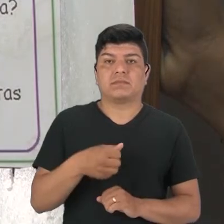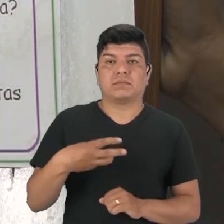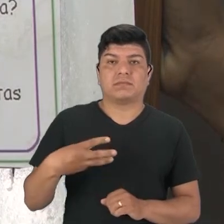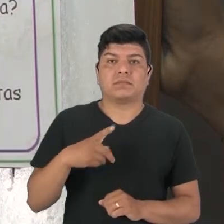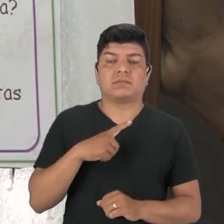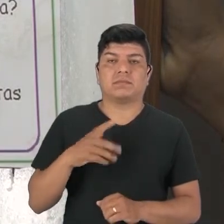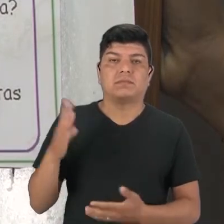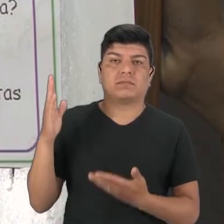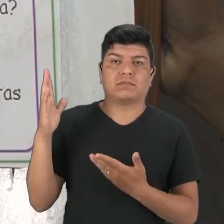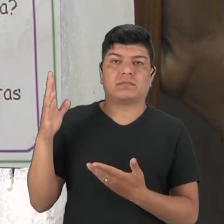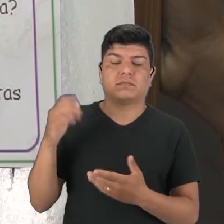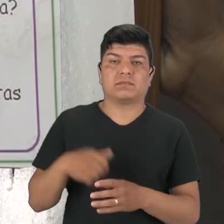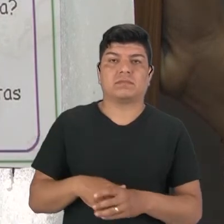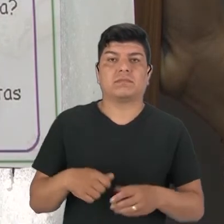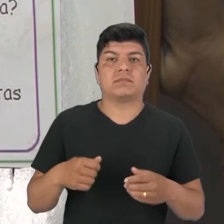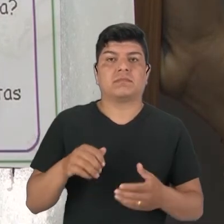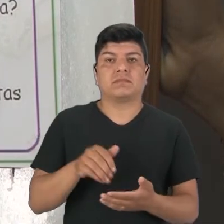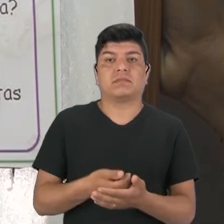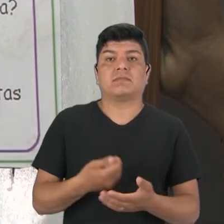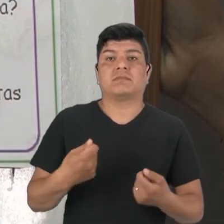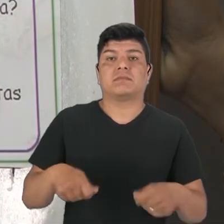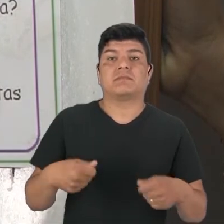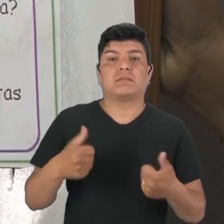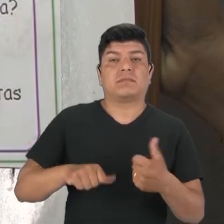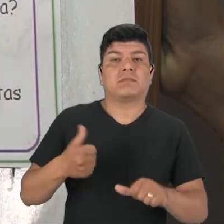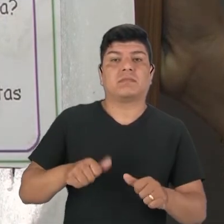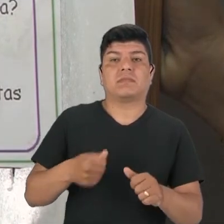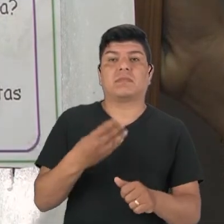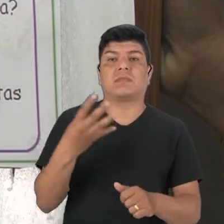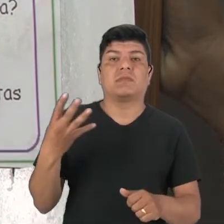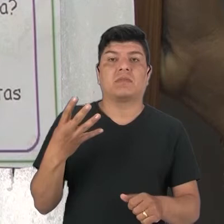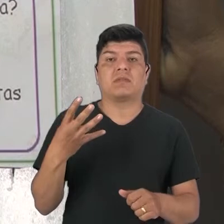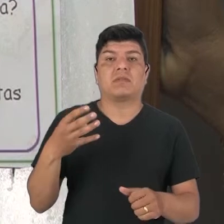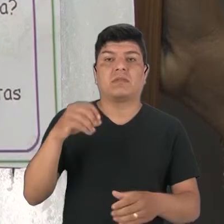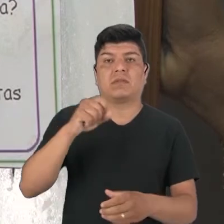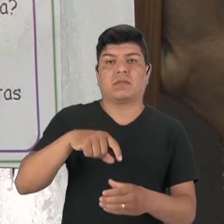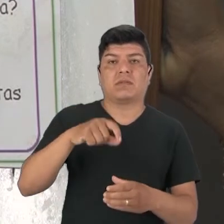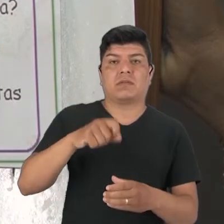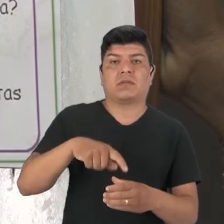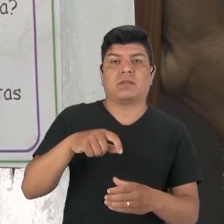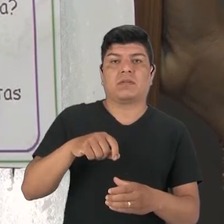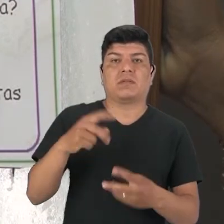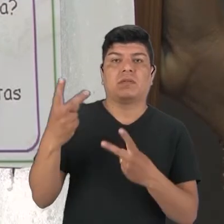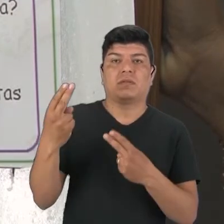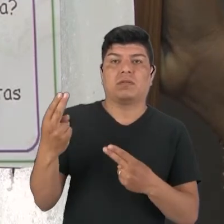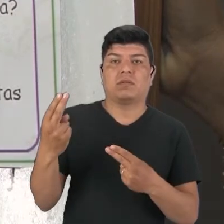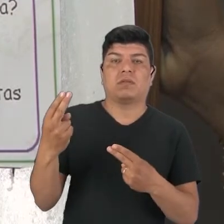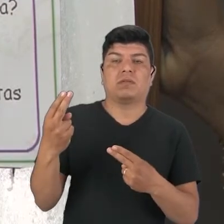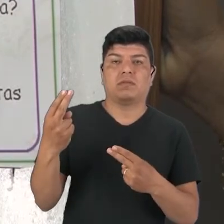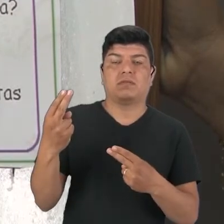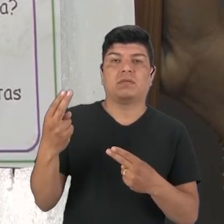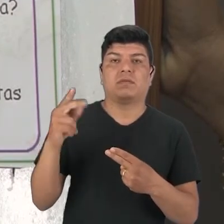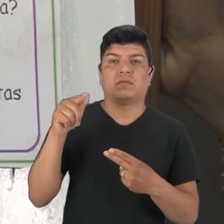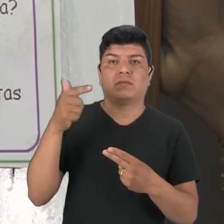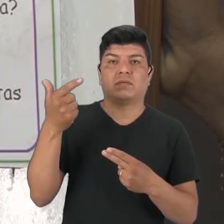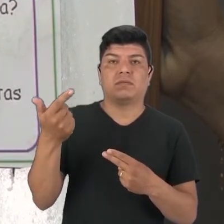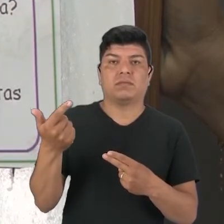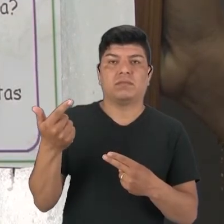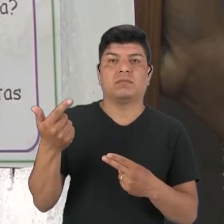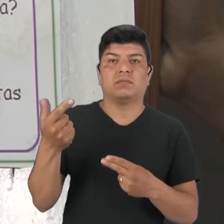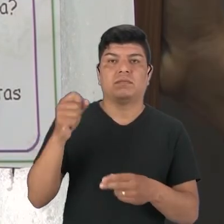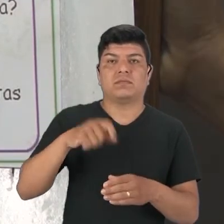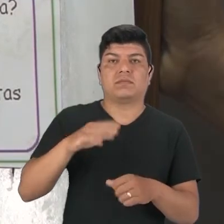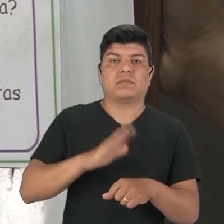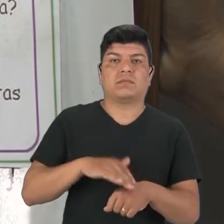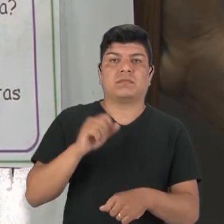né? Abacateiros, eu vou ter que analisar quantas árvores eu tenho que plantar para ser igual, né? Ficar igual essa que